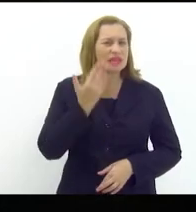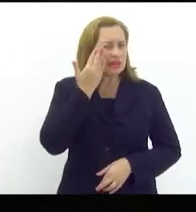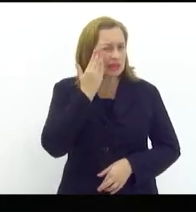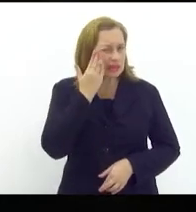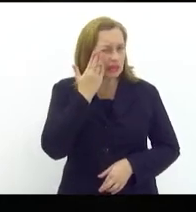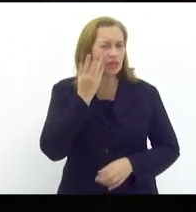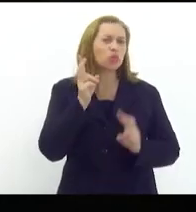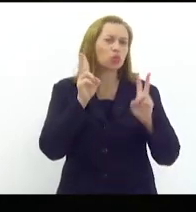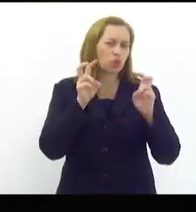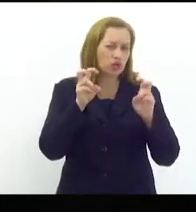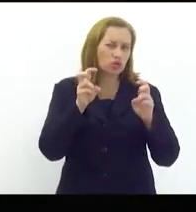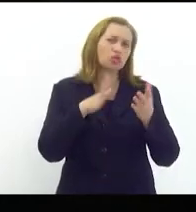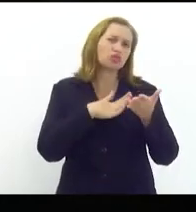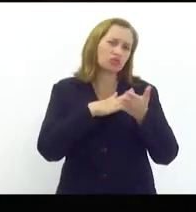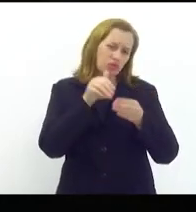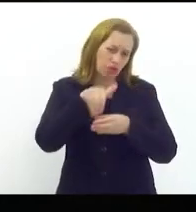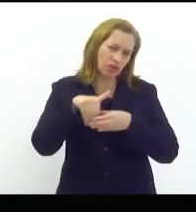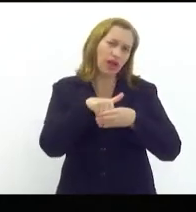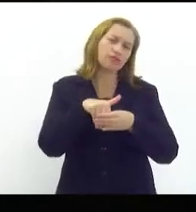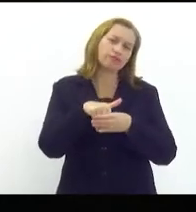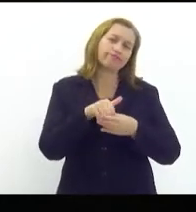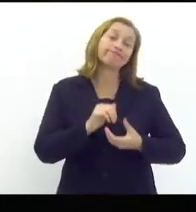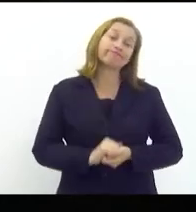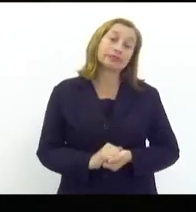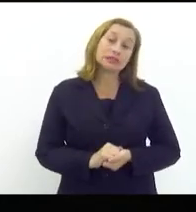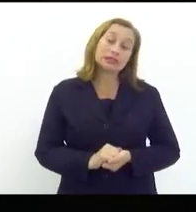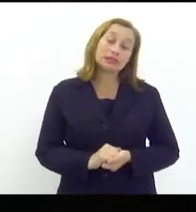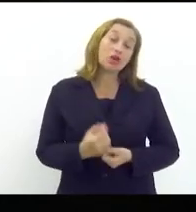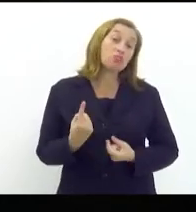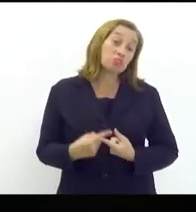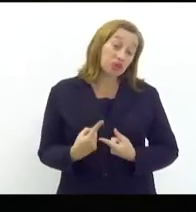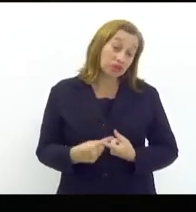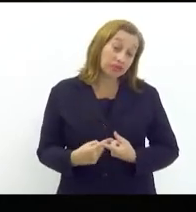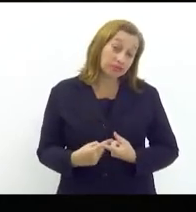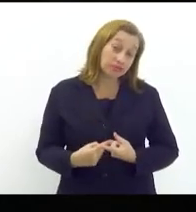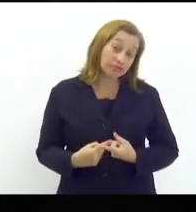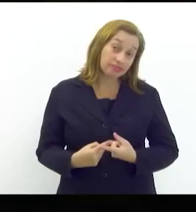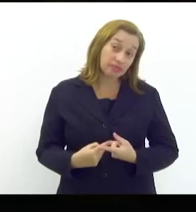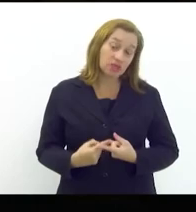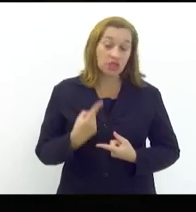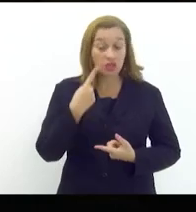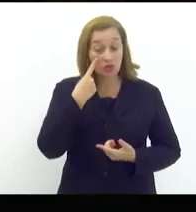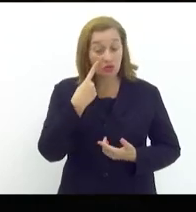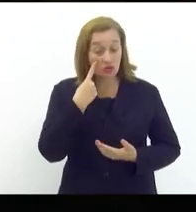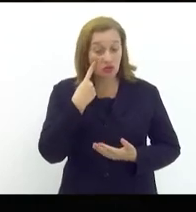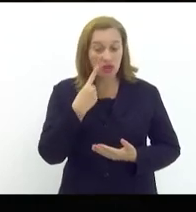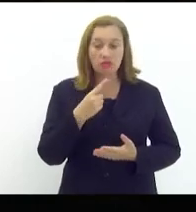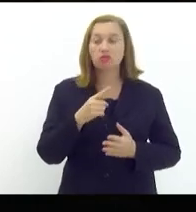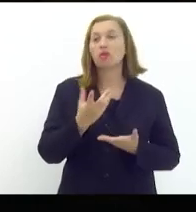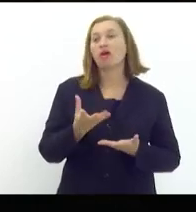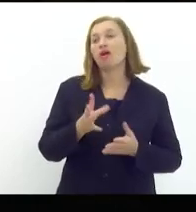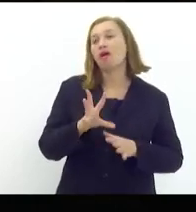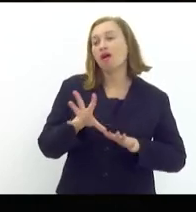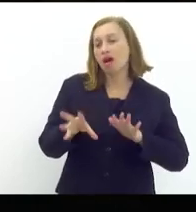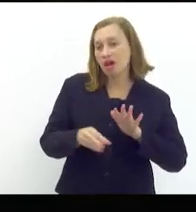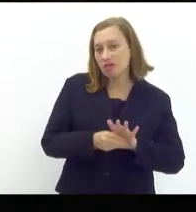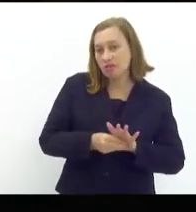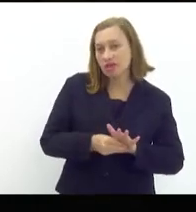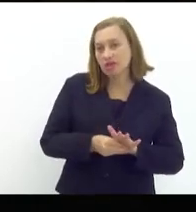aquilo que foi votado até porque a gente pegando a emenda constitucional